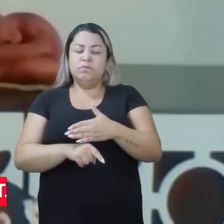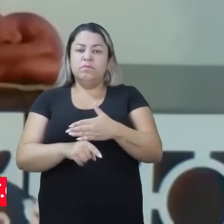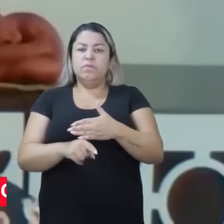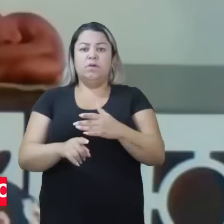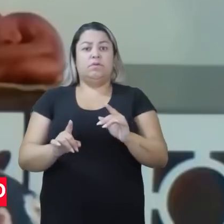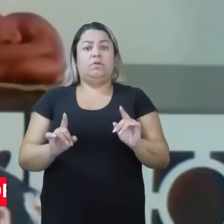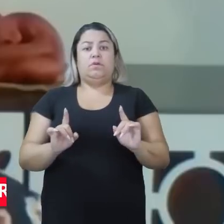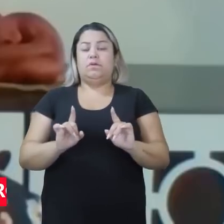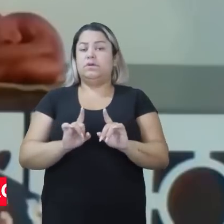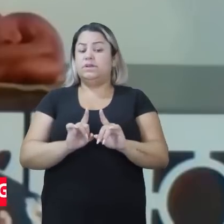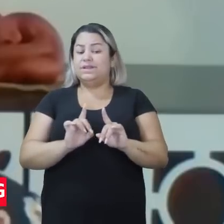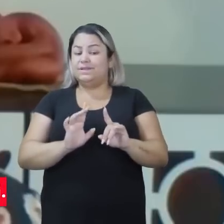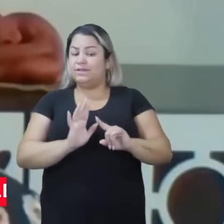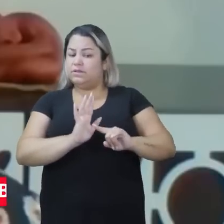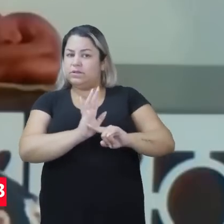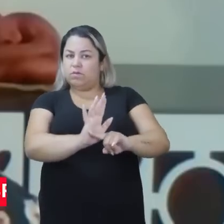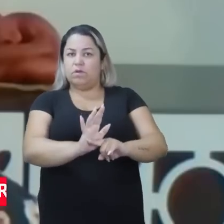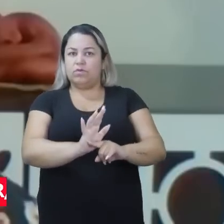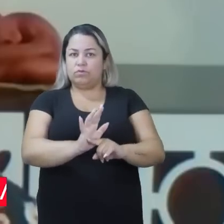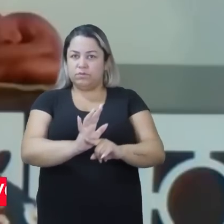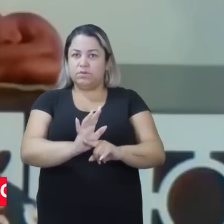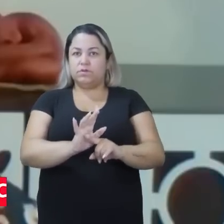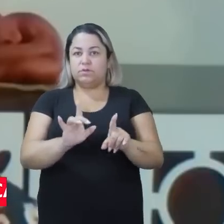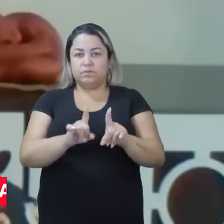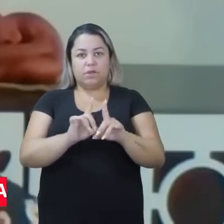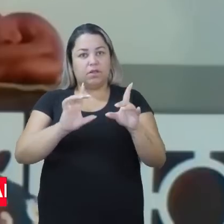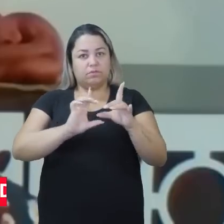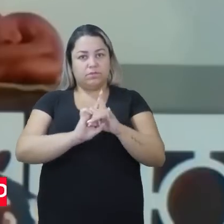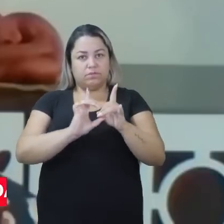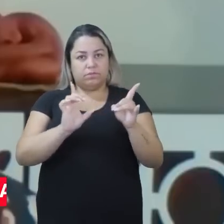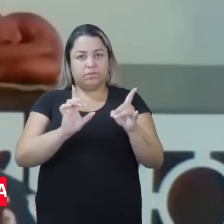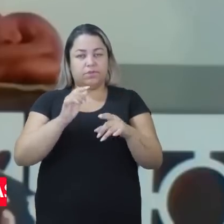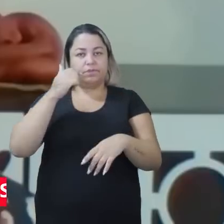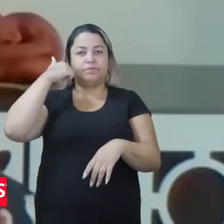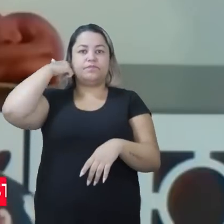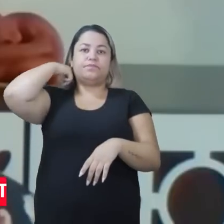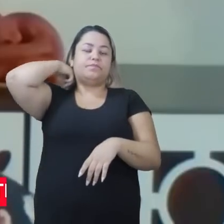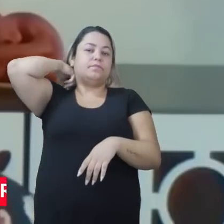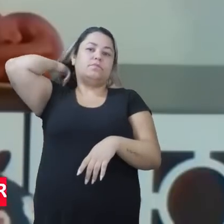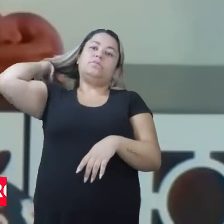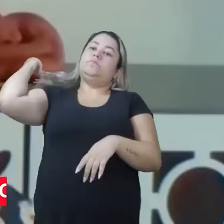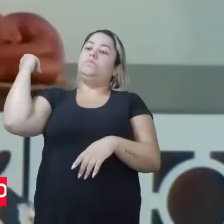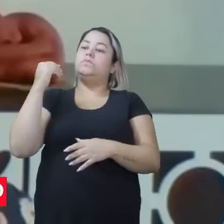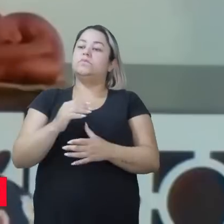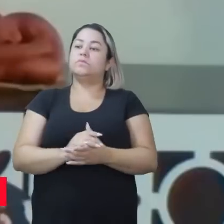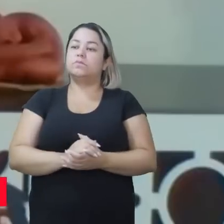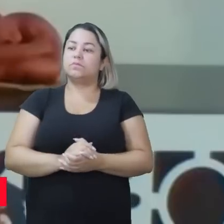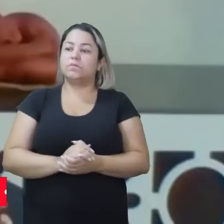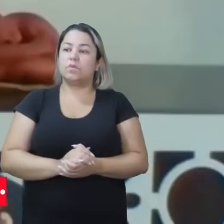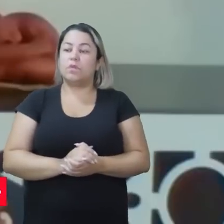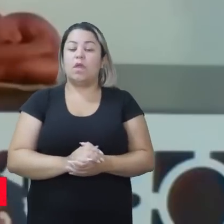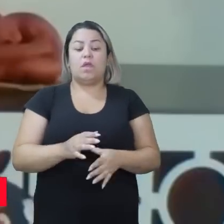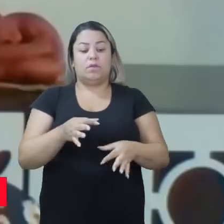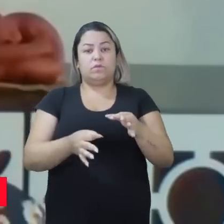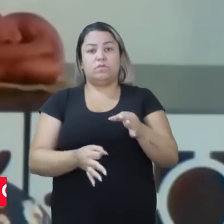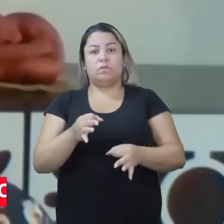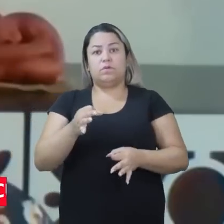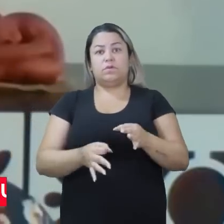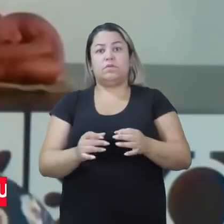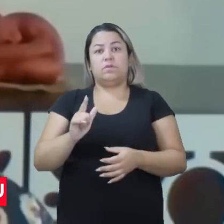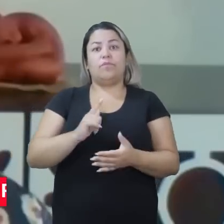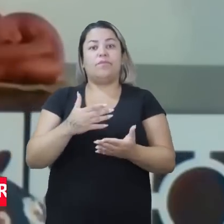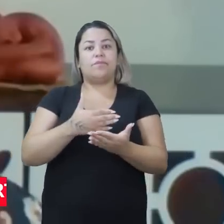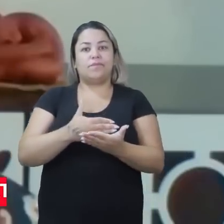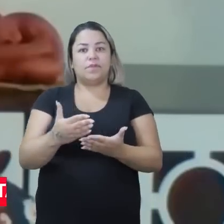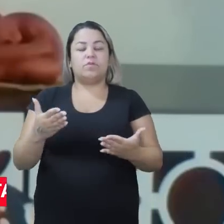não favorece em nada a questão democrática. Então, esse momento, né, esse julgamento que teve início